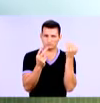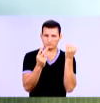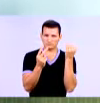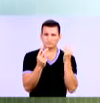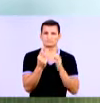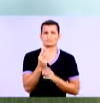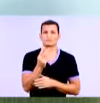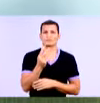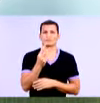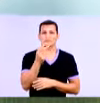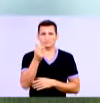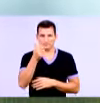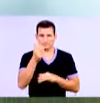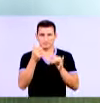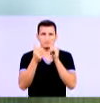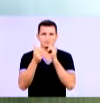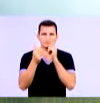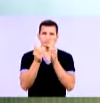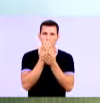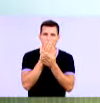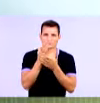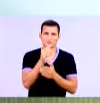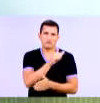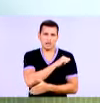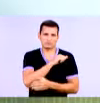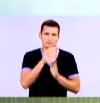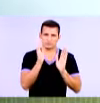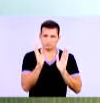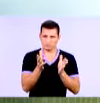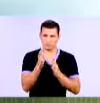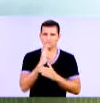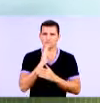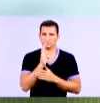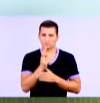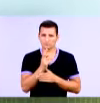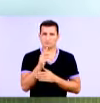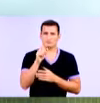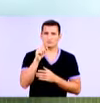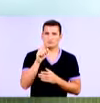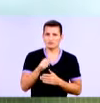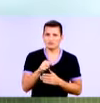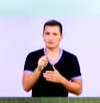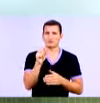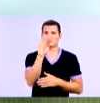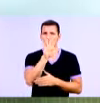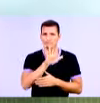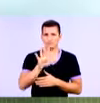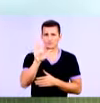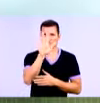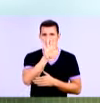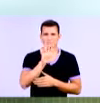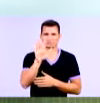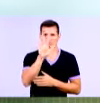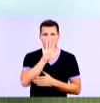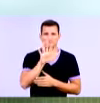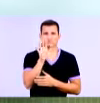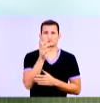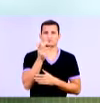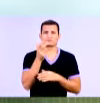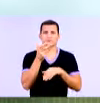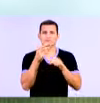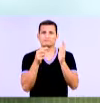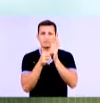O primeiro, a exemplo do que alguns alunos já ressaltaram, é justamente a imagem, o recurso